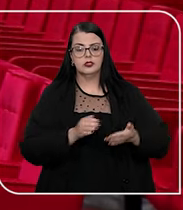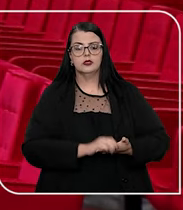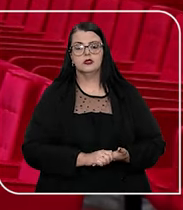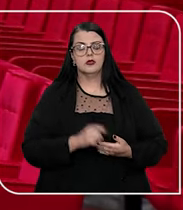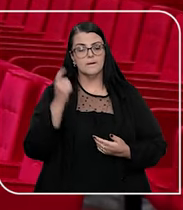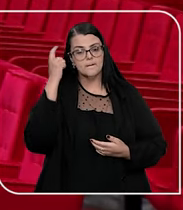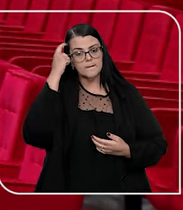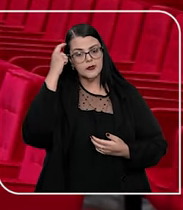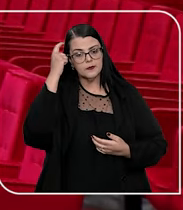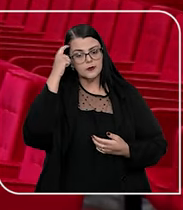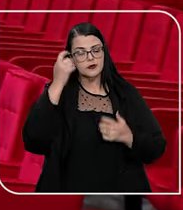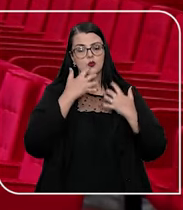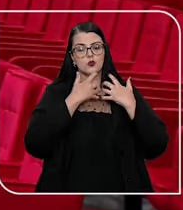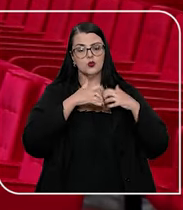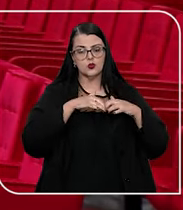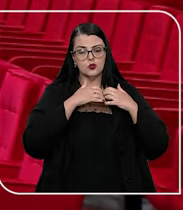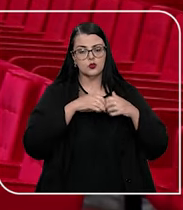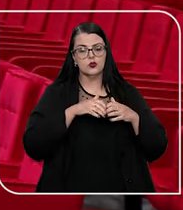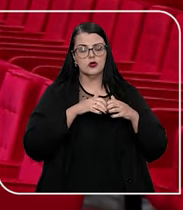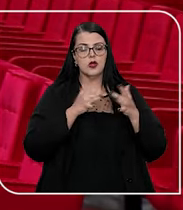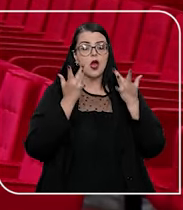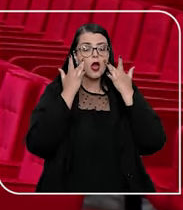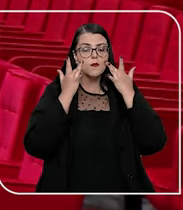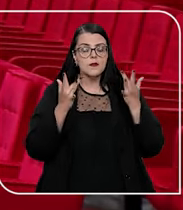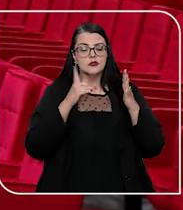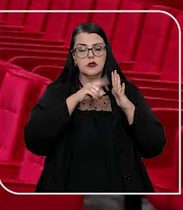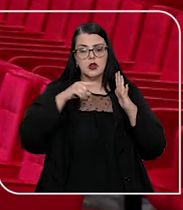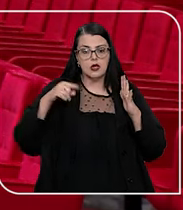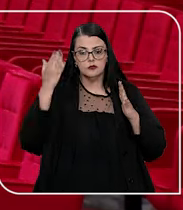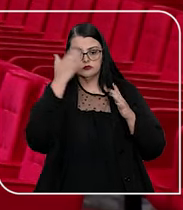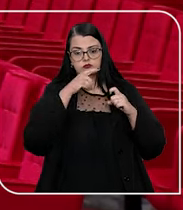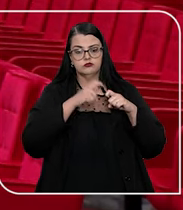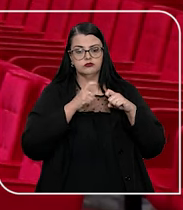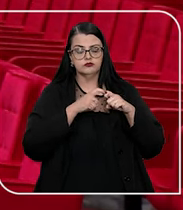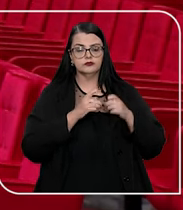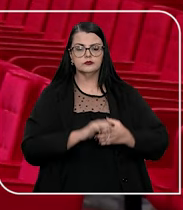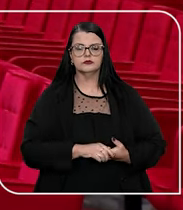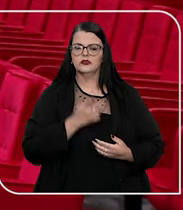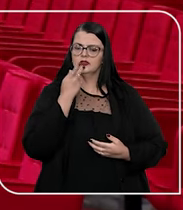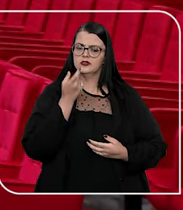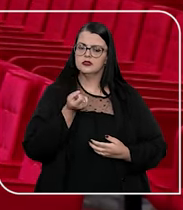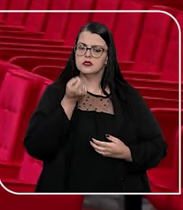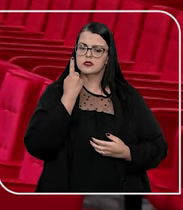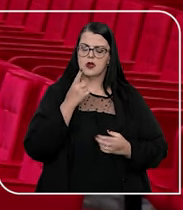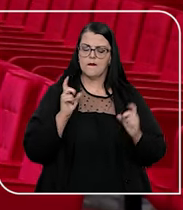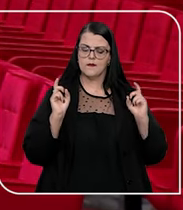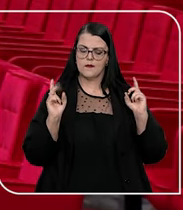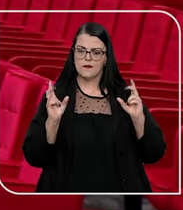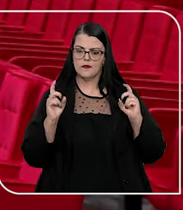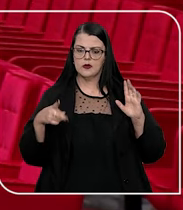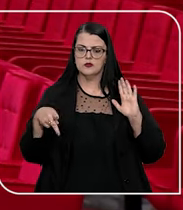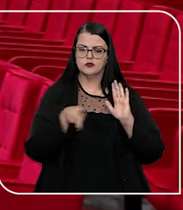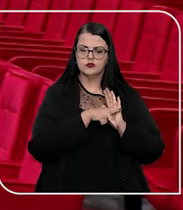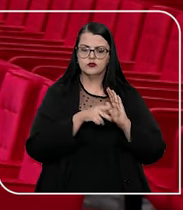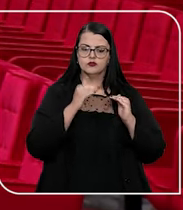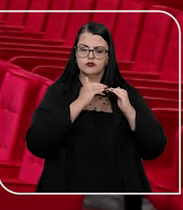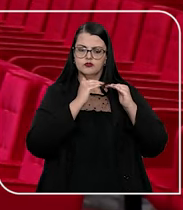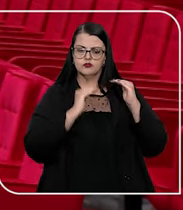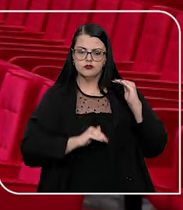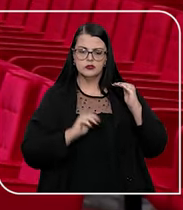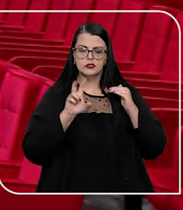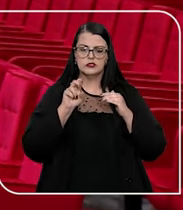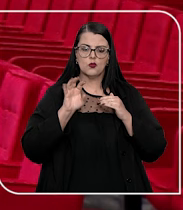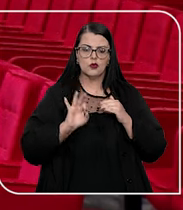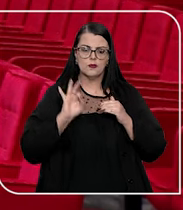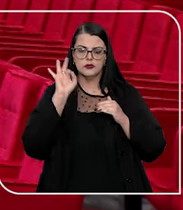transitória e eventual de memória e Apresentou um laudo médico como prova ele alegou ter estranhado a venda de bens por preço inferior